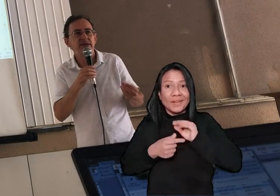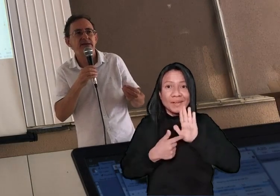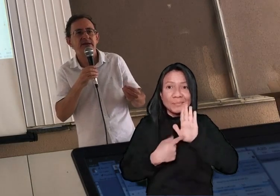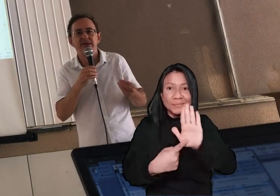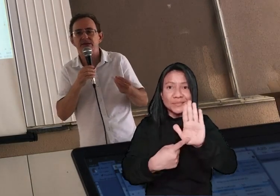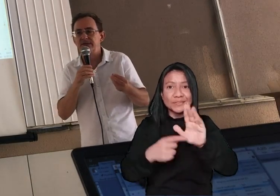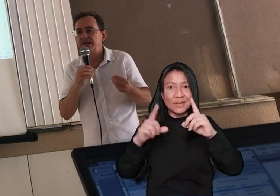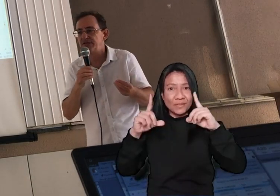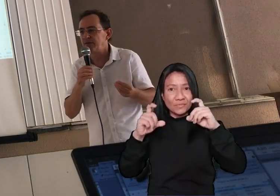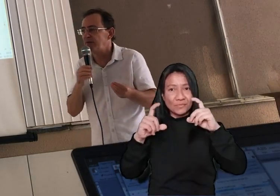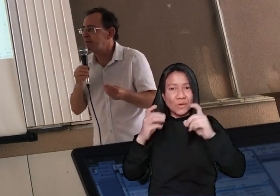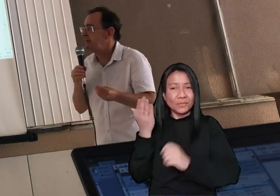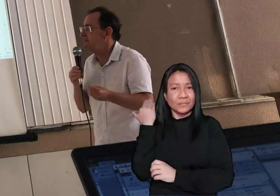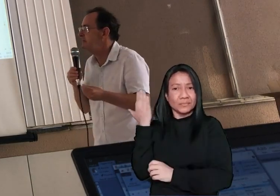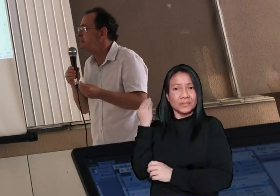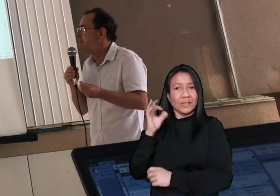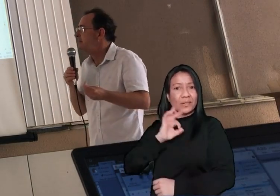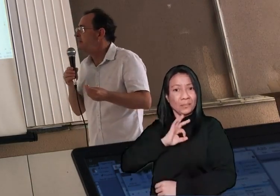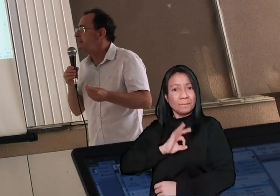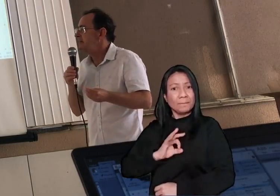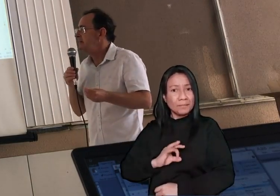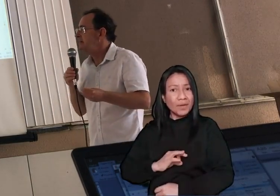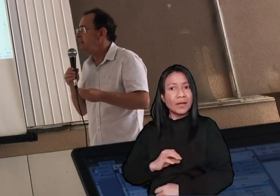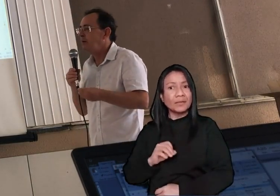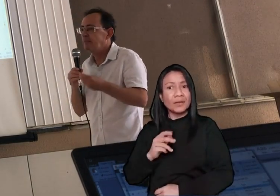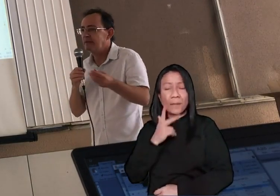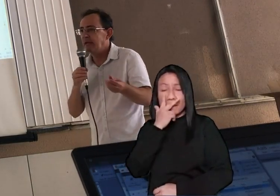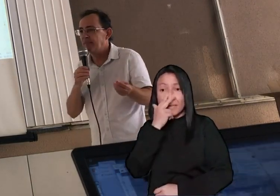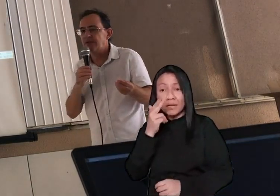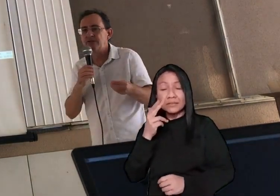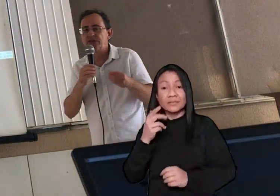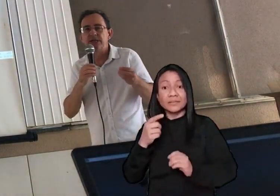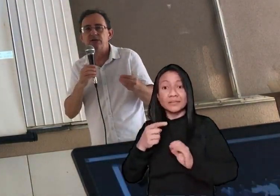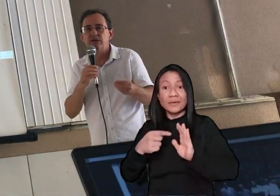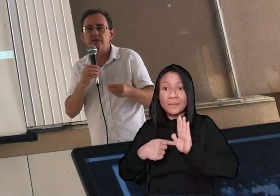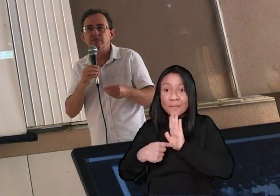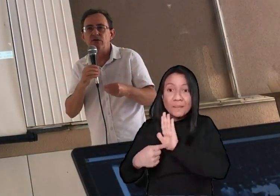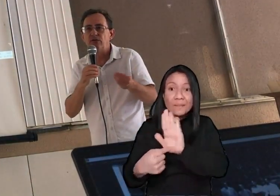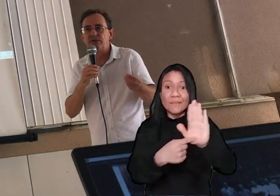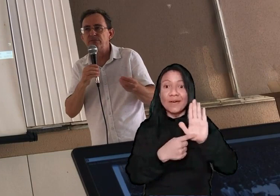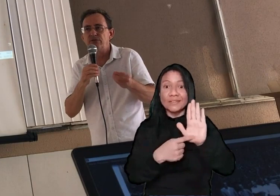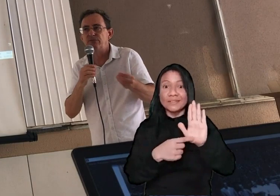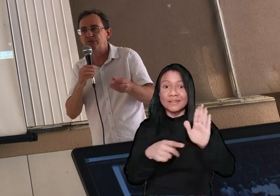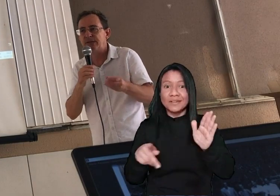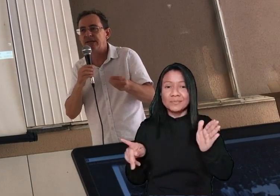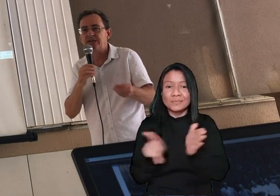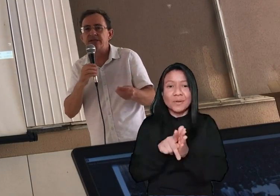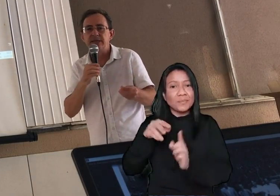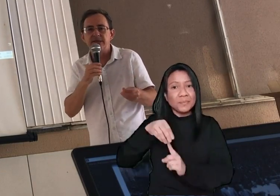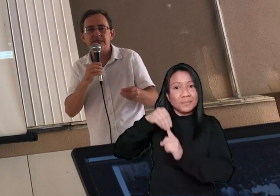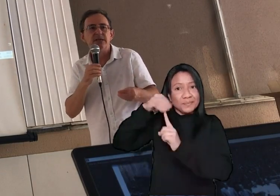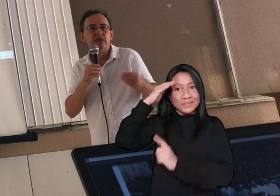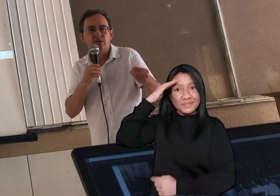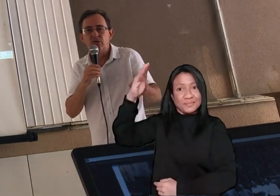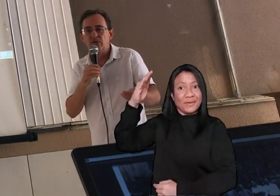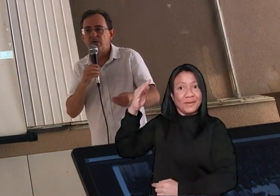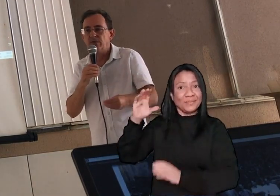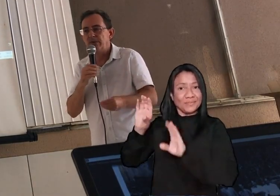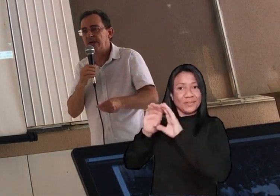central na nossa comunidade, né? Na época já tinha outra igreja aqui, mas